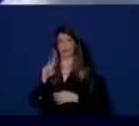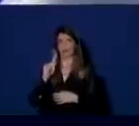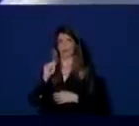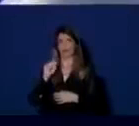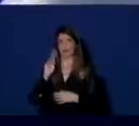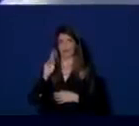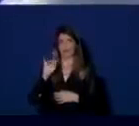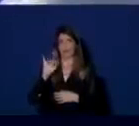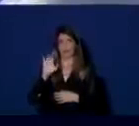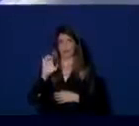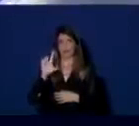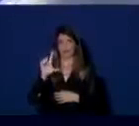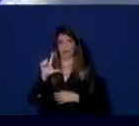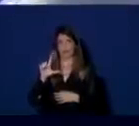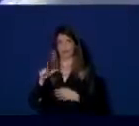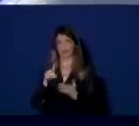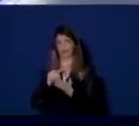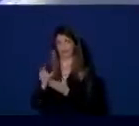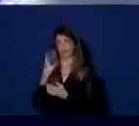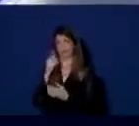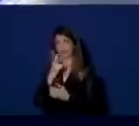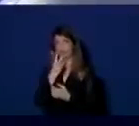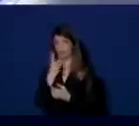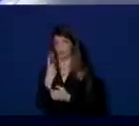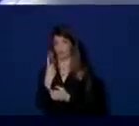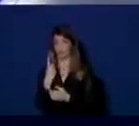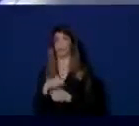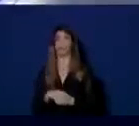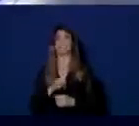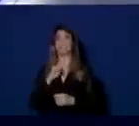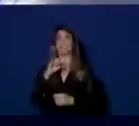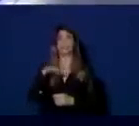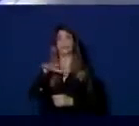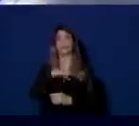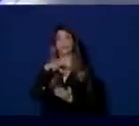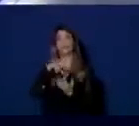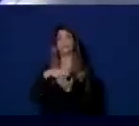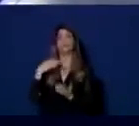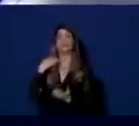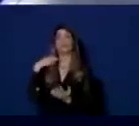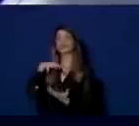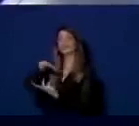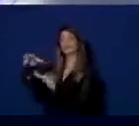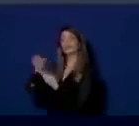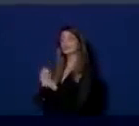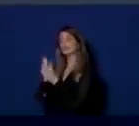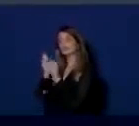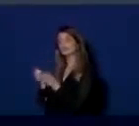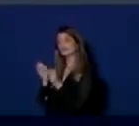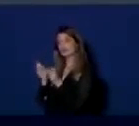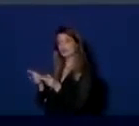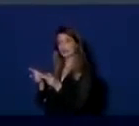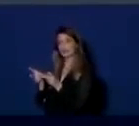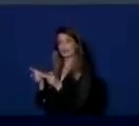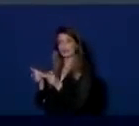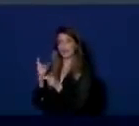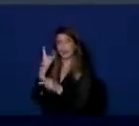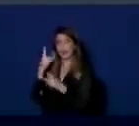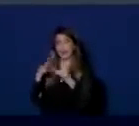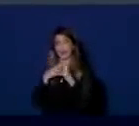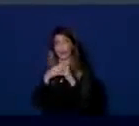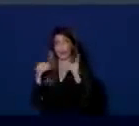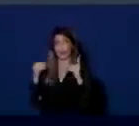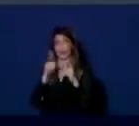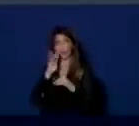que acabou de sair em final de 2021, quer dizer, forma agregada. Se todos os bancos centrais do mundo, entre aspas, vendessem $1